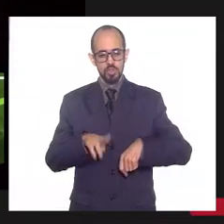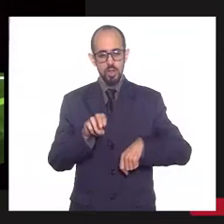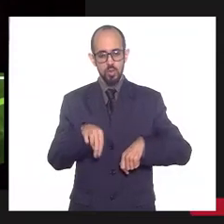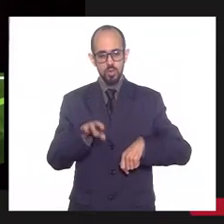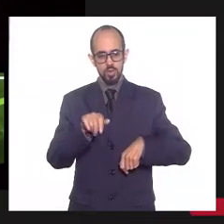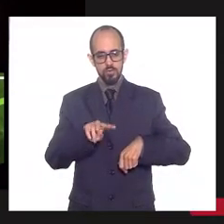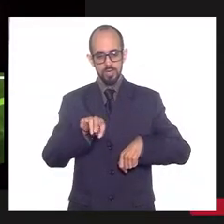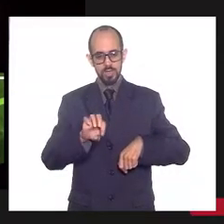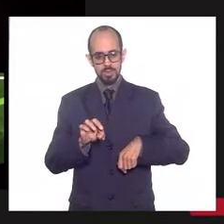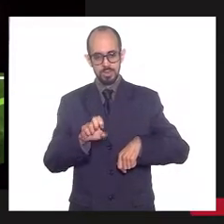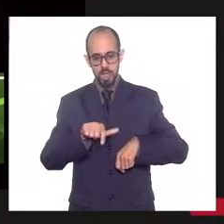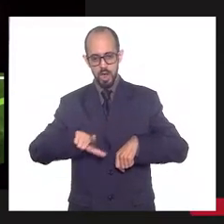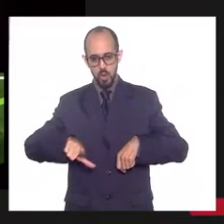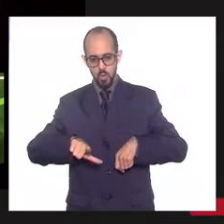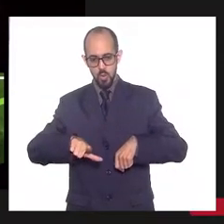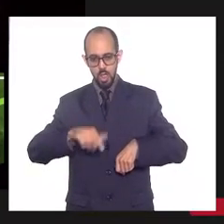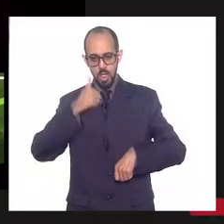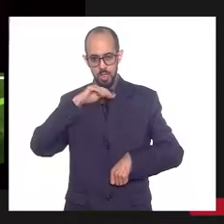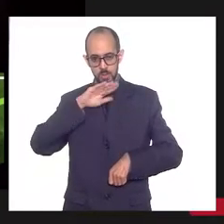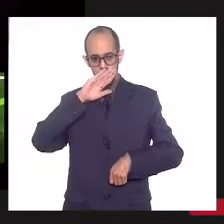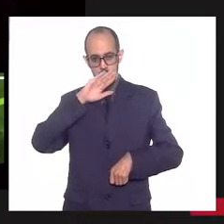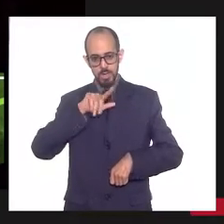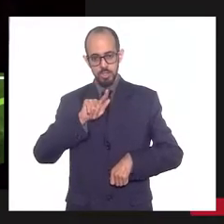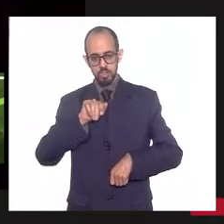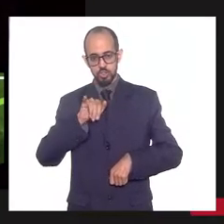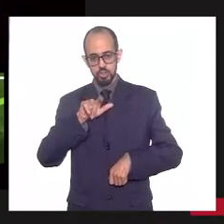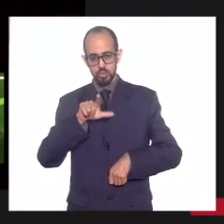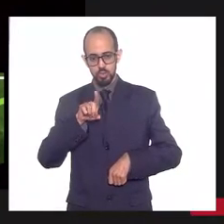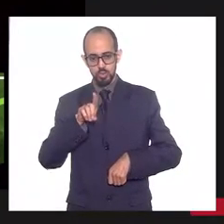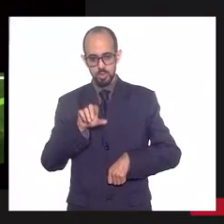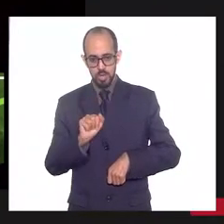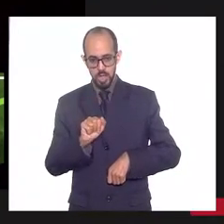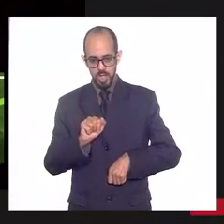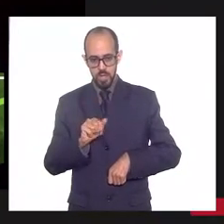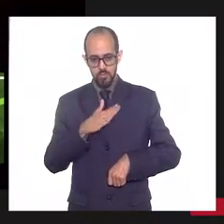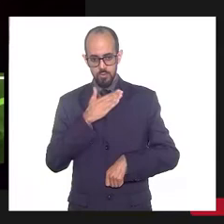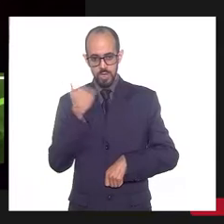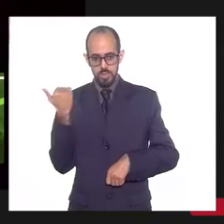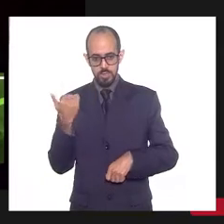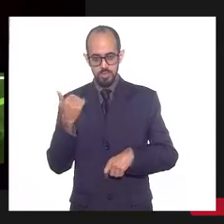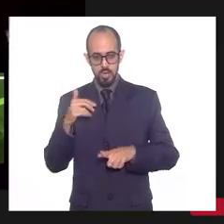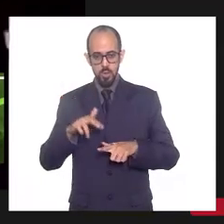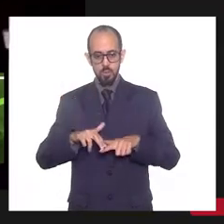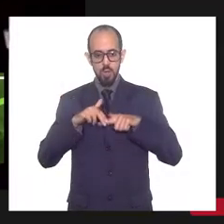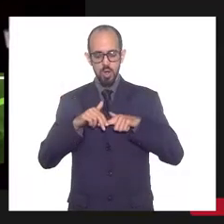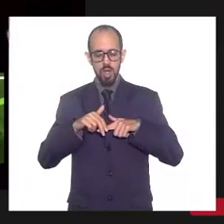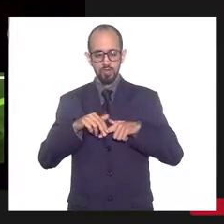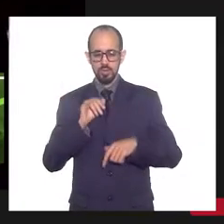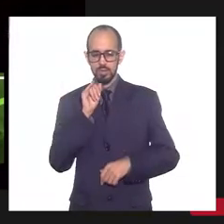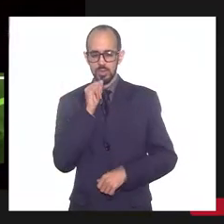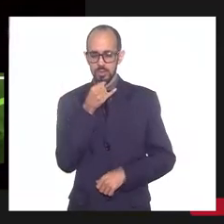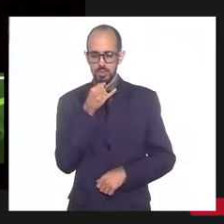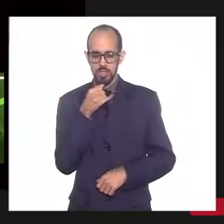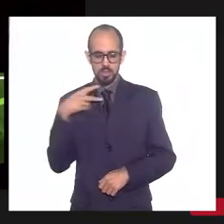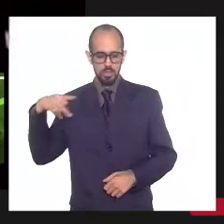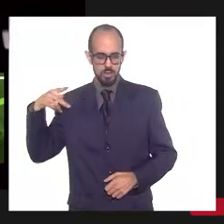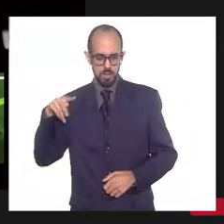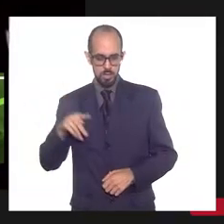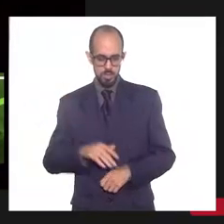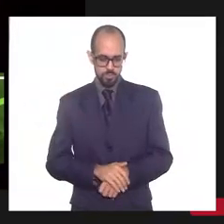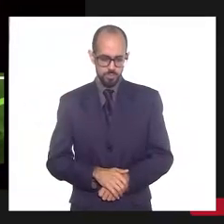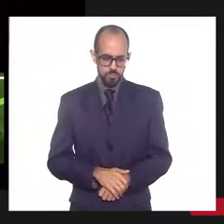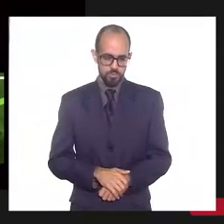jogou veio a falecer o desgosto não é é